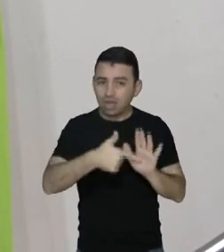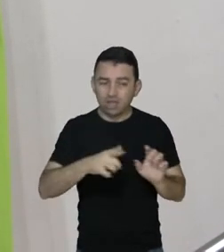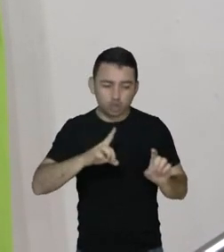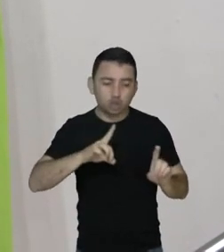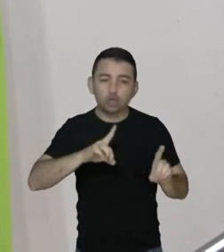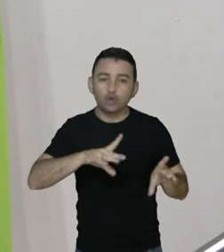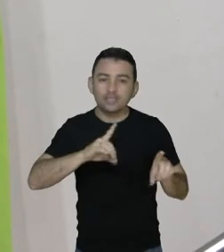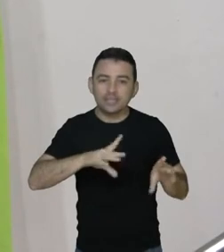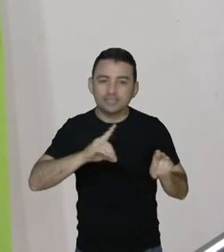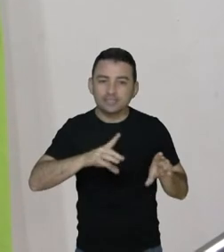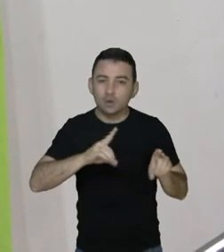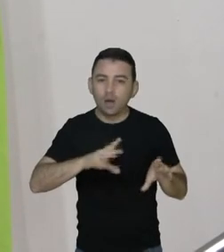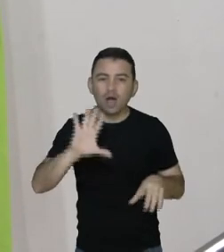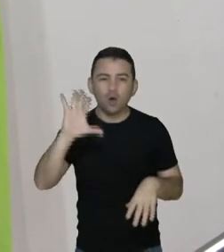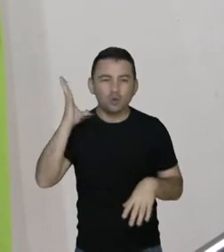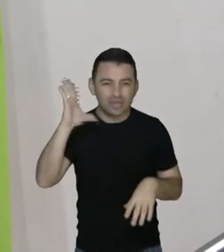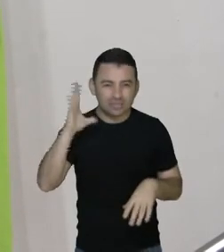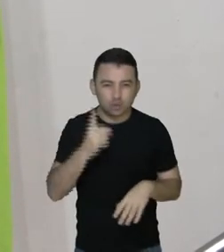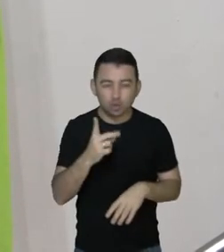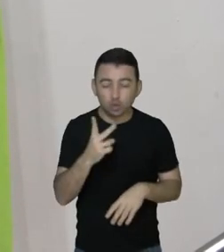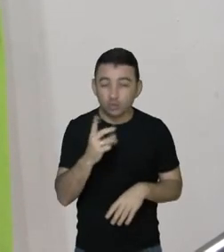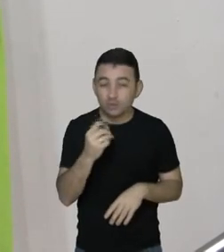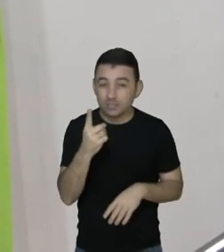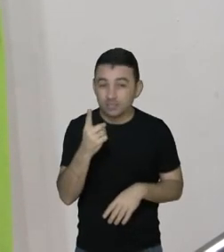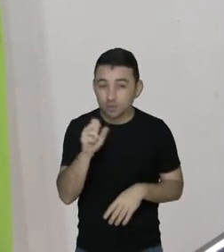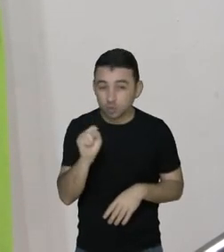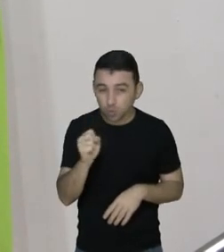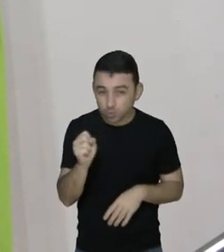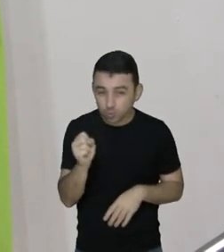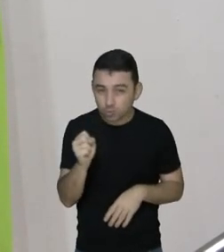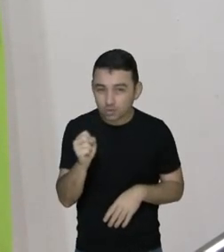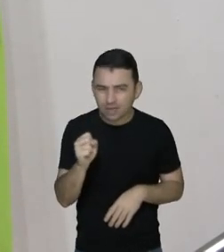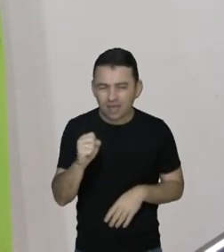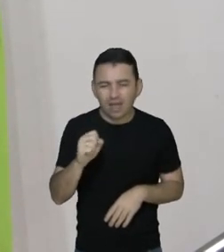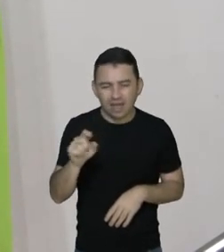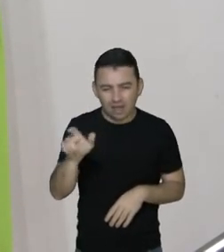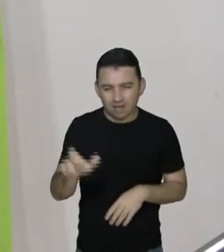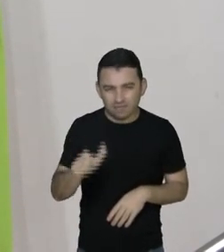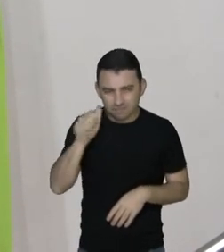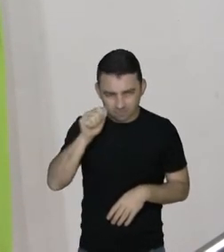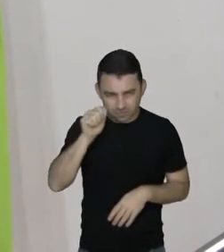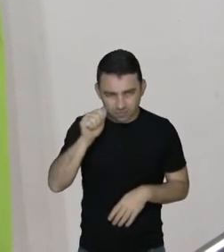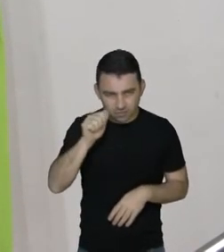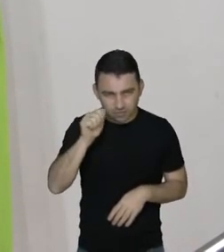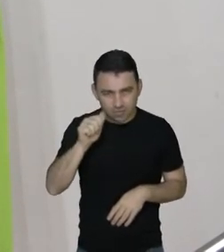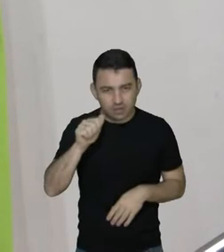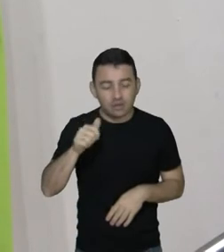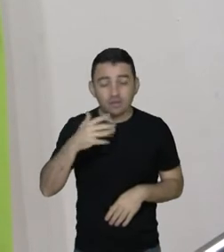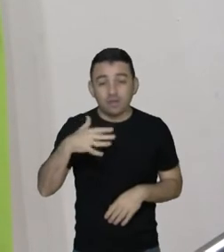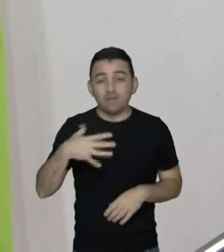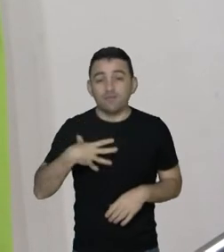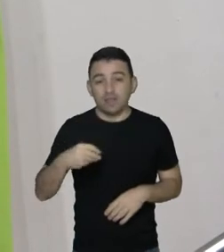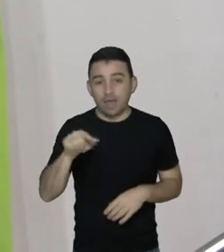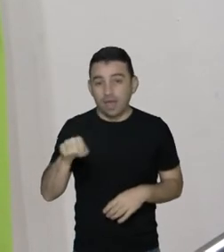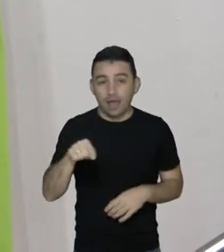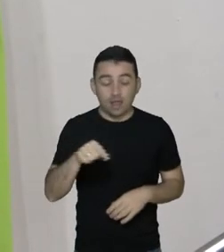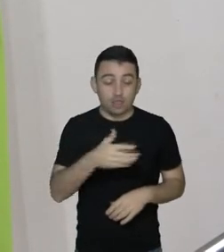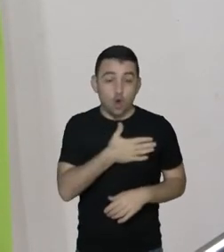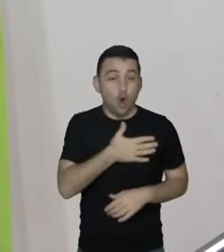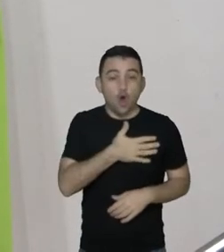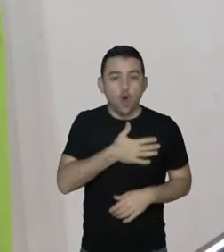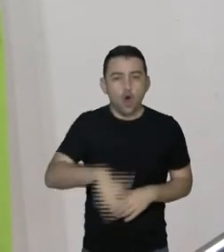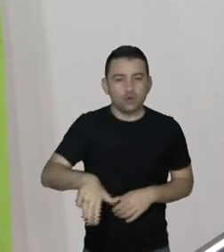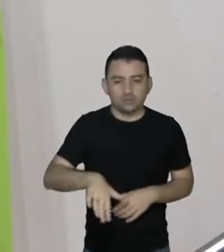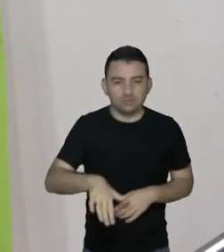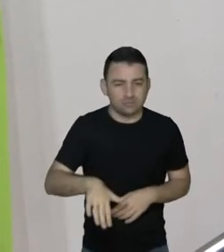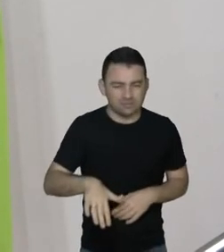em 2018. Aconteceu um episódio com a filha dela, uma família de evangélicos, e uma professora que não gosta de evangélicos,